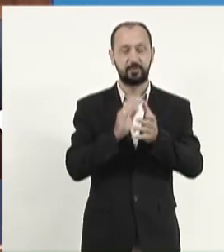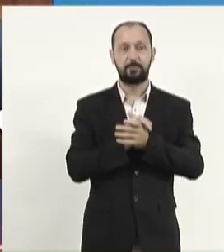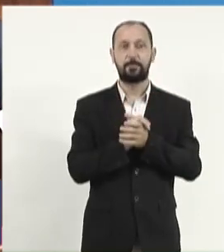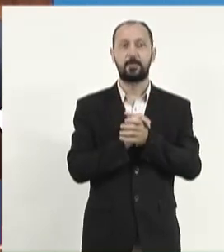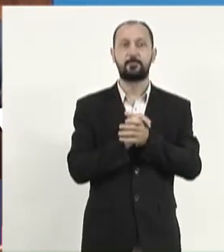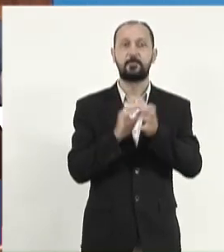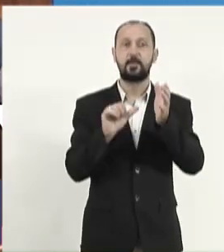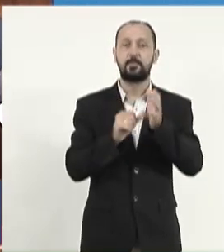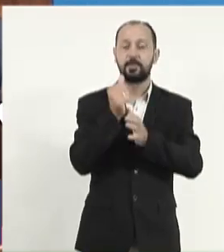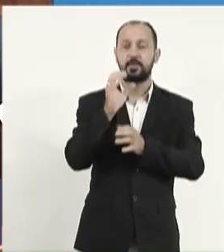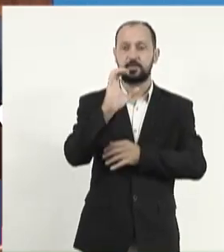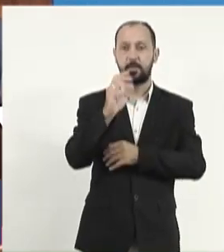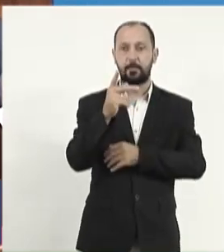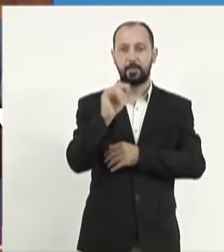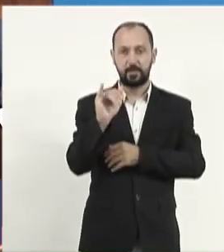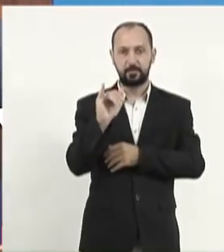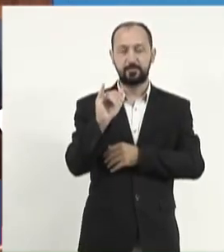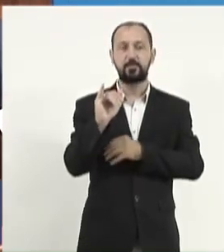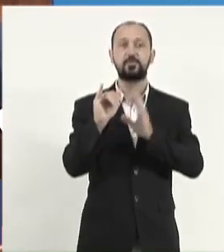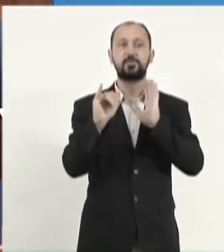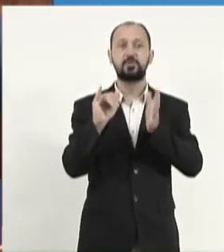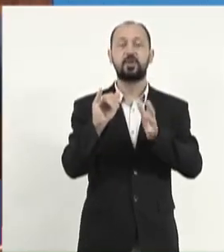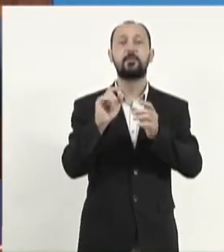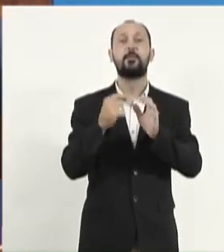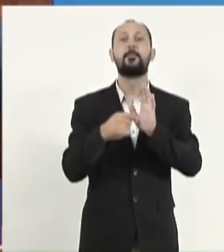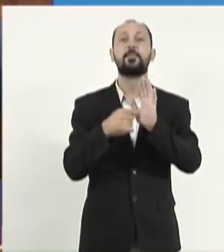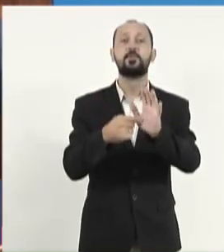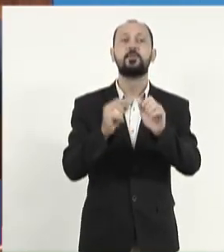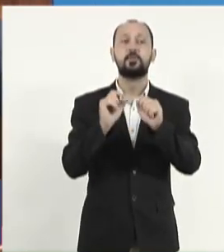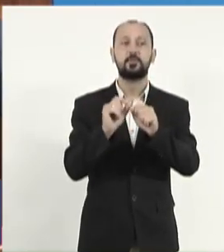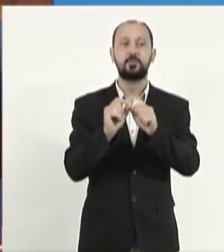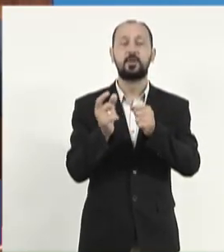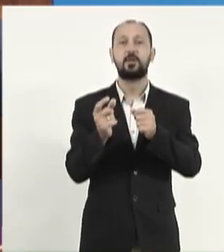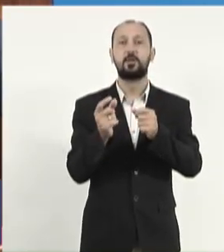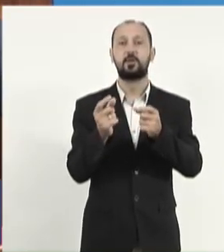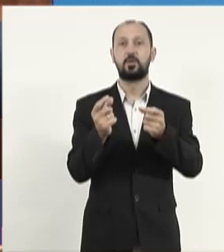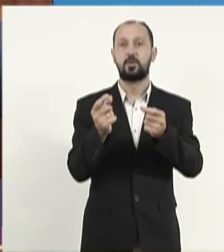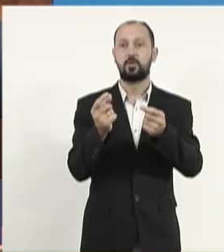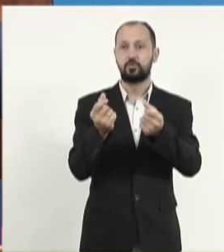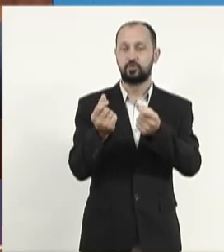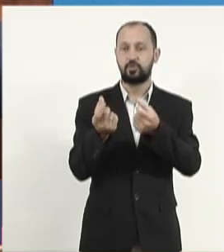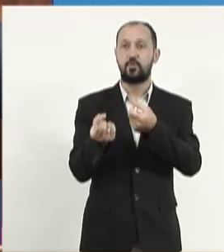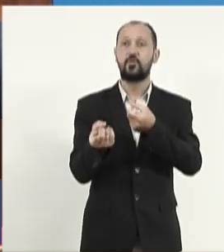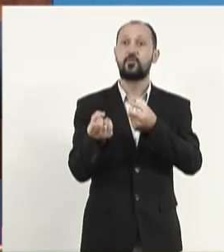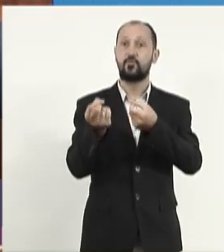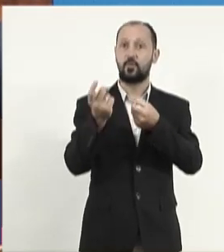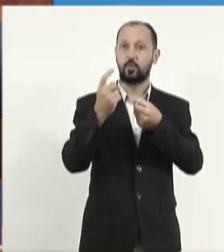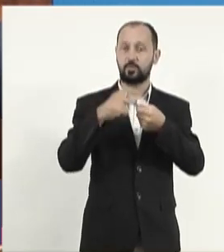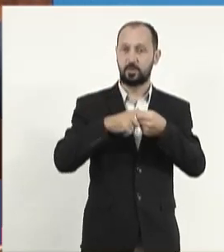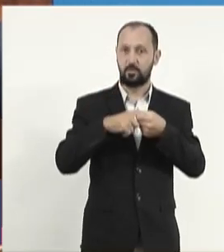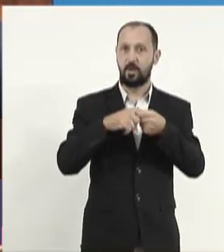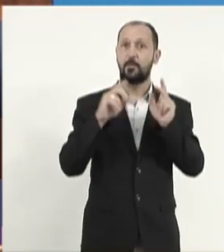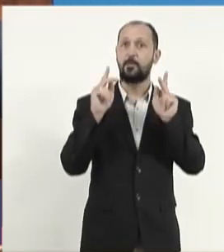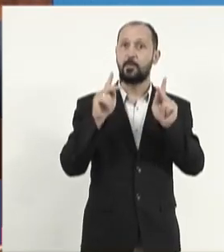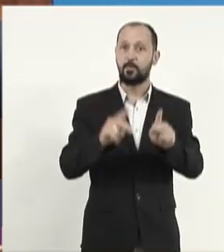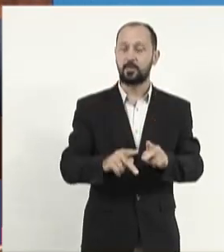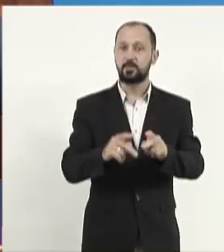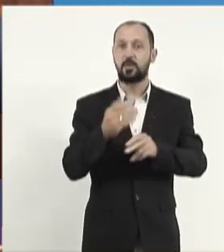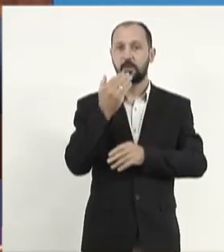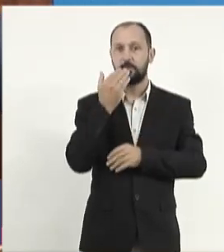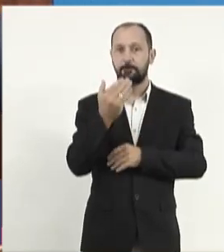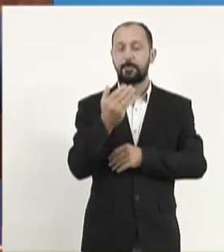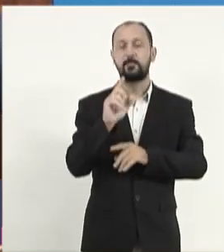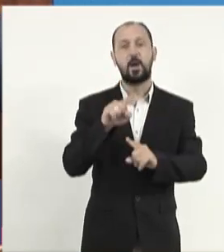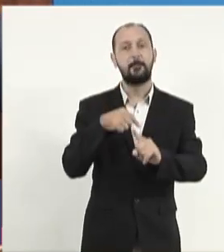na primeira CPI resultou na devolução de recursos à população cobrados